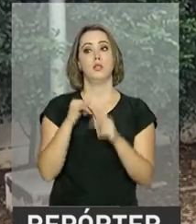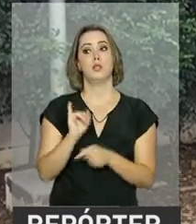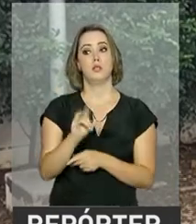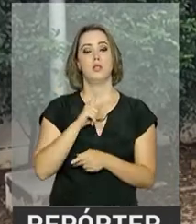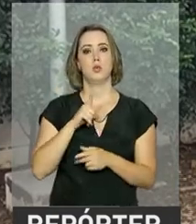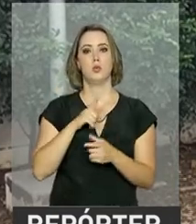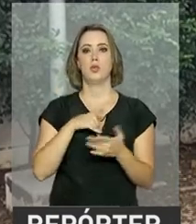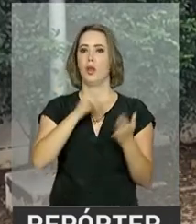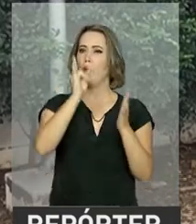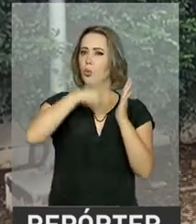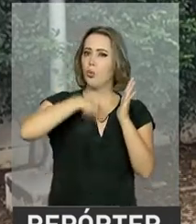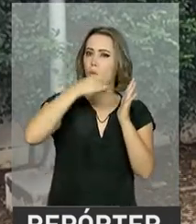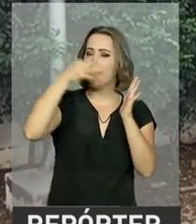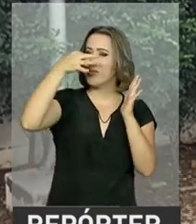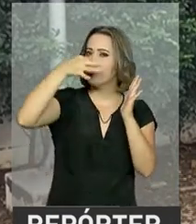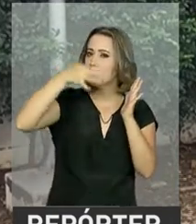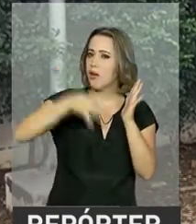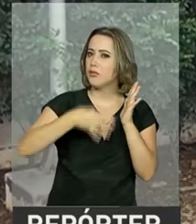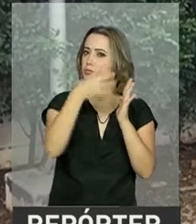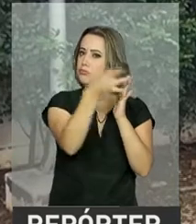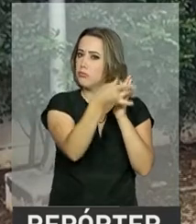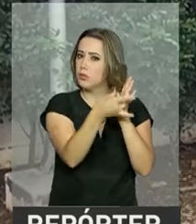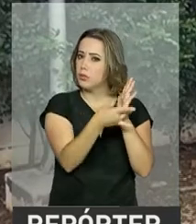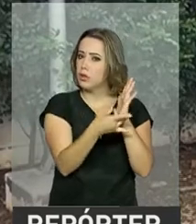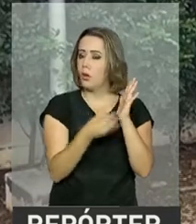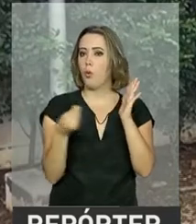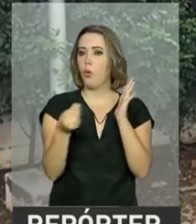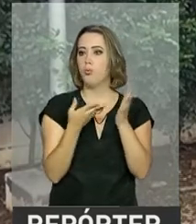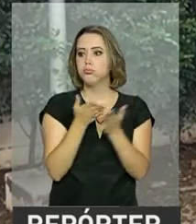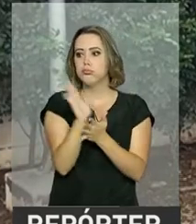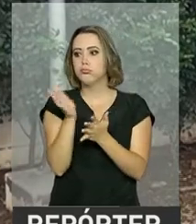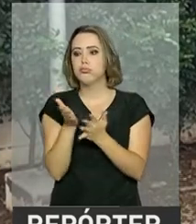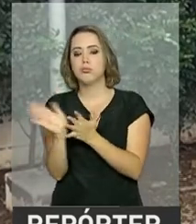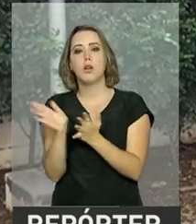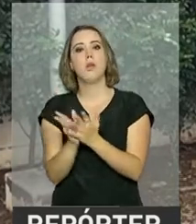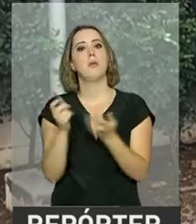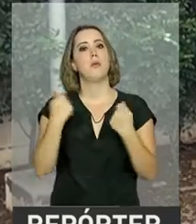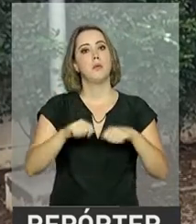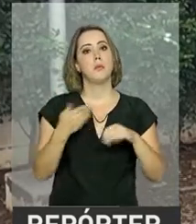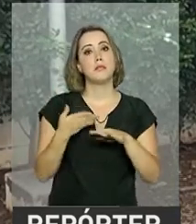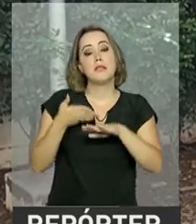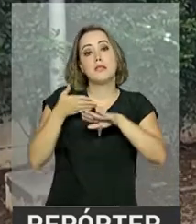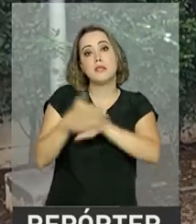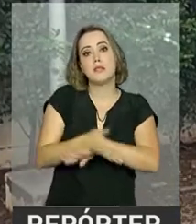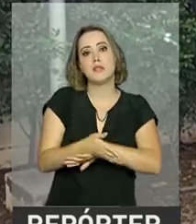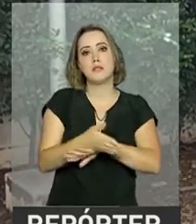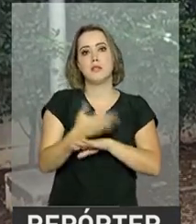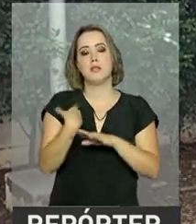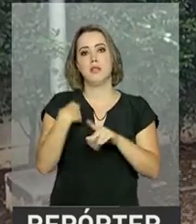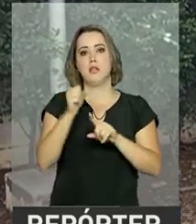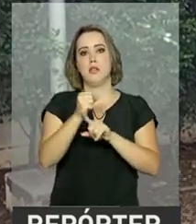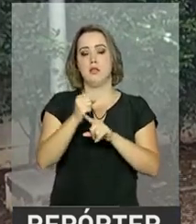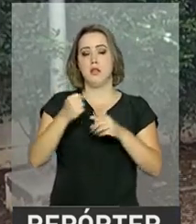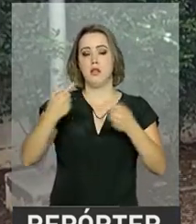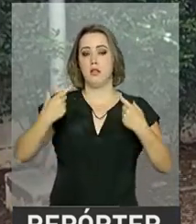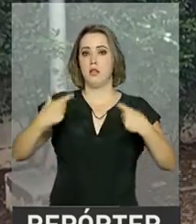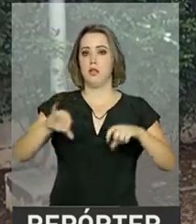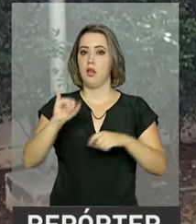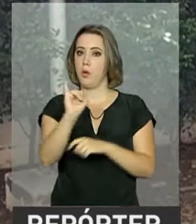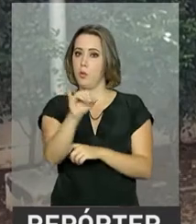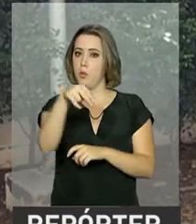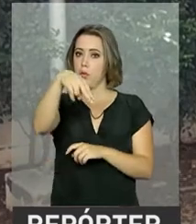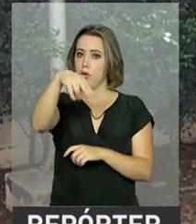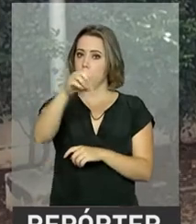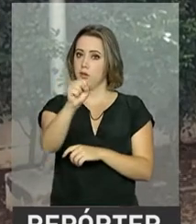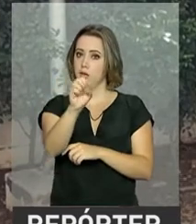inventário deixado pelo parente que morreu, indicando a divisão de bens, é preciso ir até o Instituto Nacional de Seguro Social e solicitar a